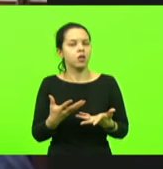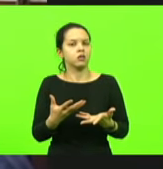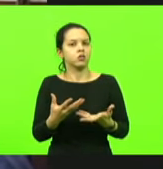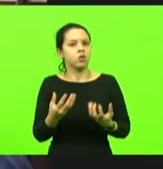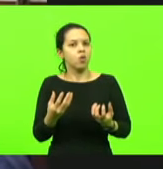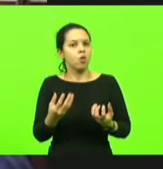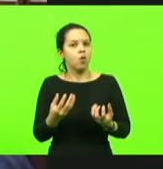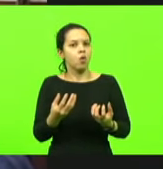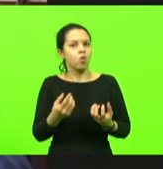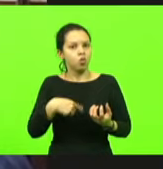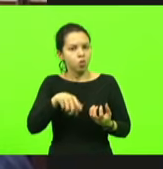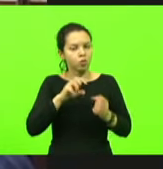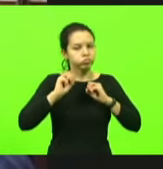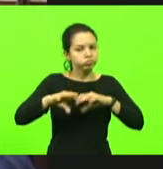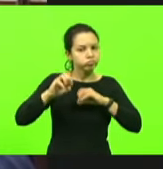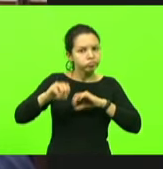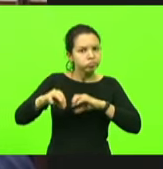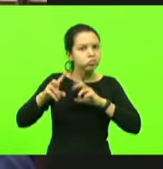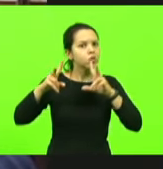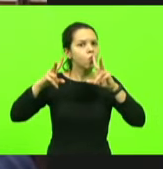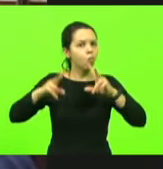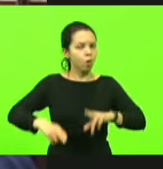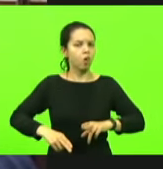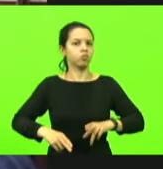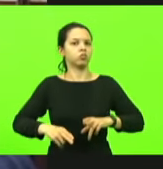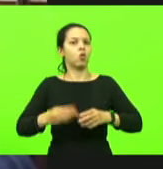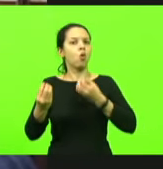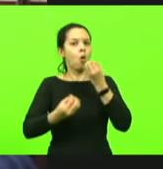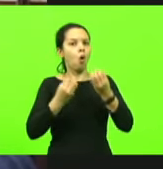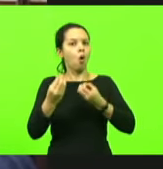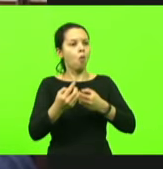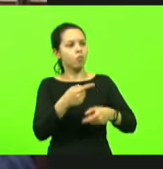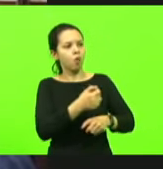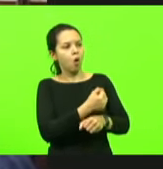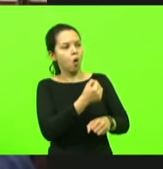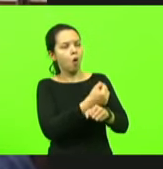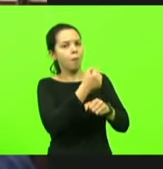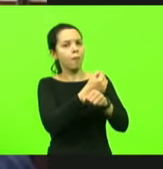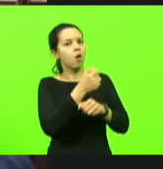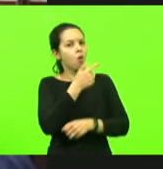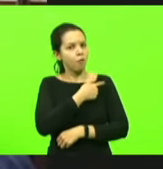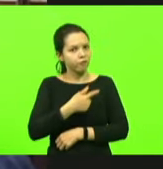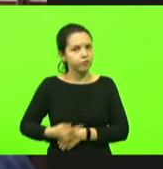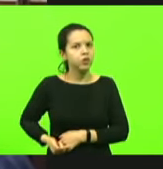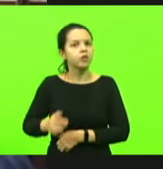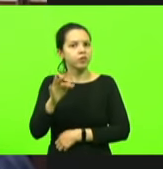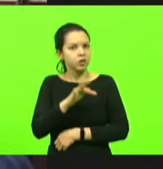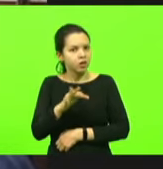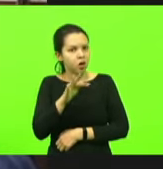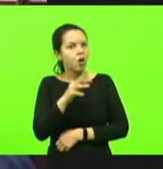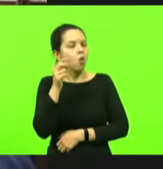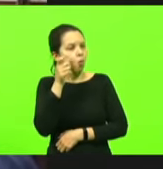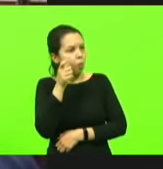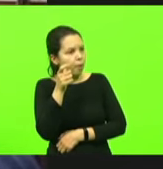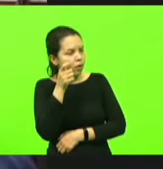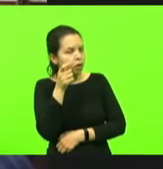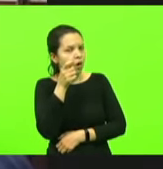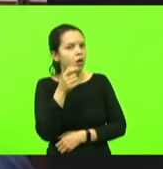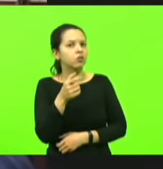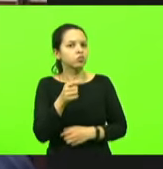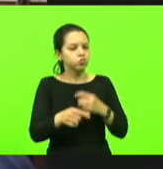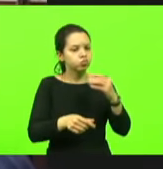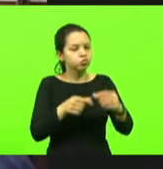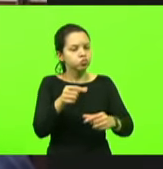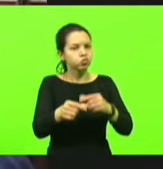Foi uma verdadeira aula. Isso mostra que o governo federal está acompanhando para a passo a duplicação da 470. E quem esteve